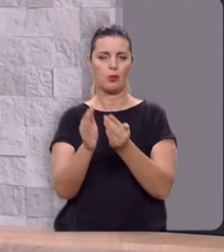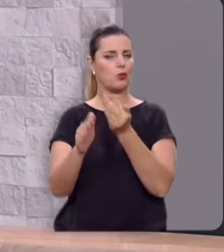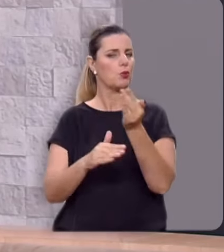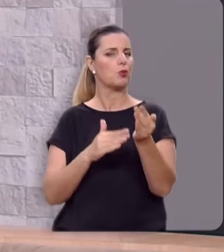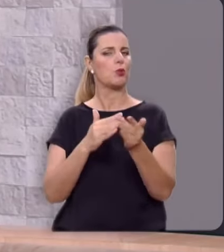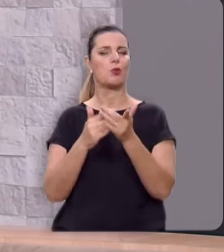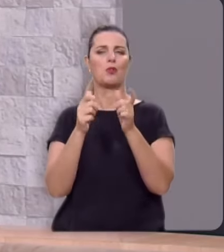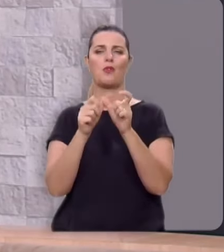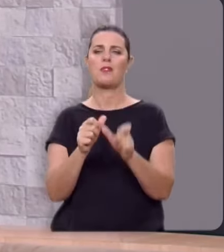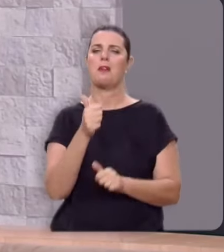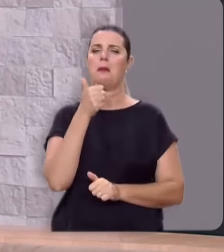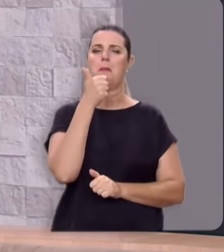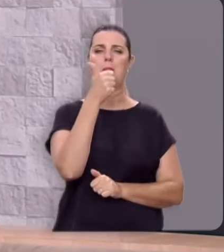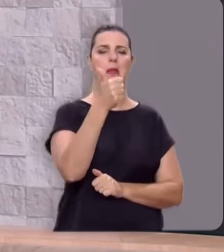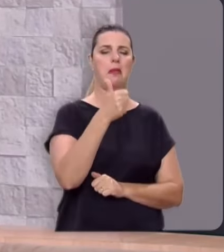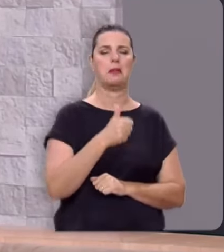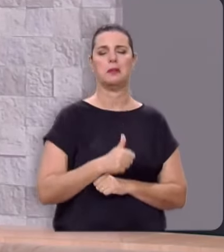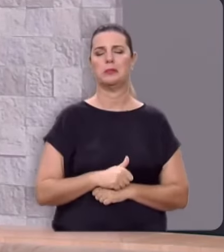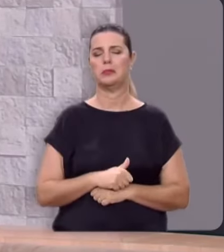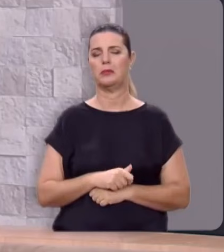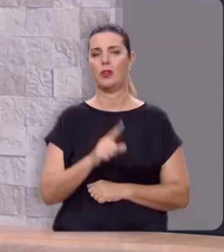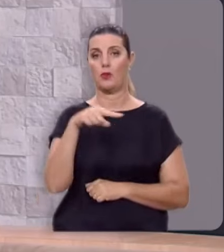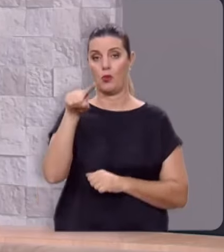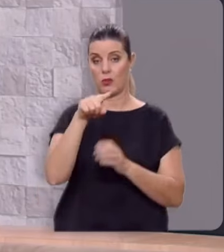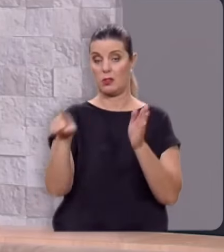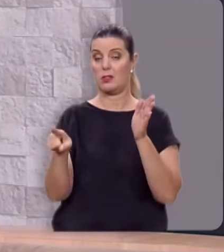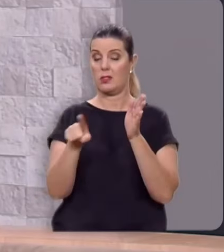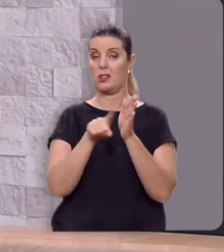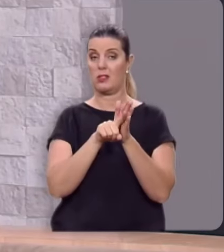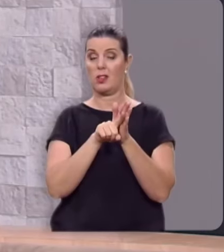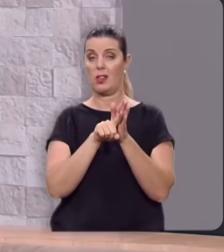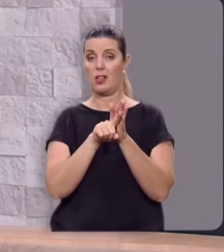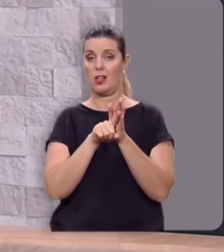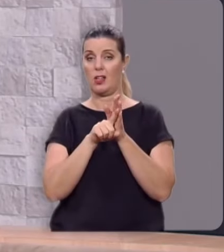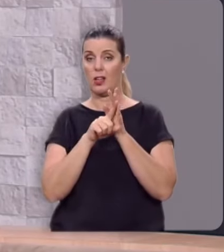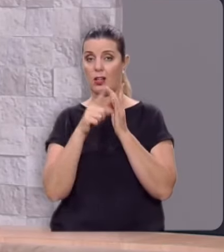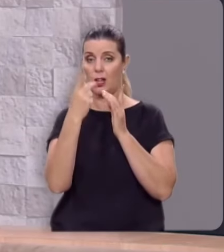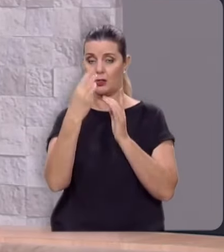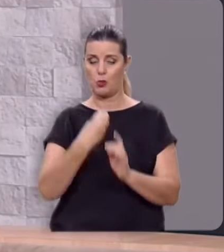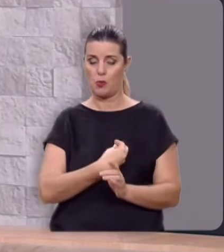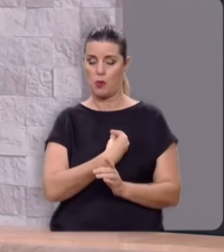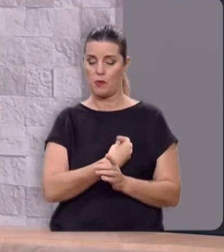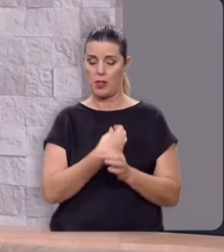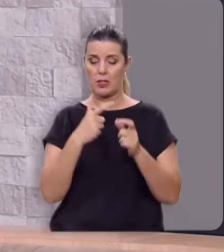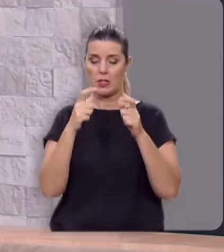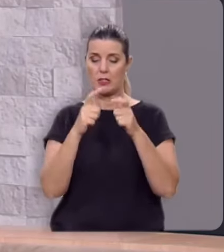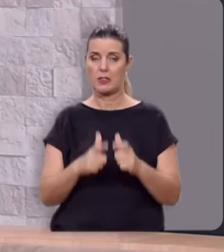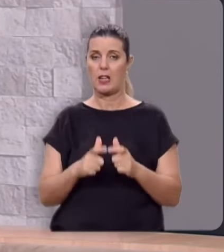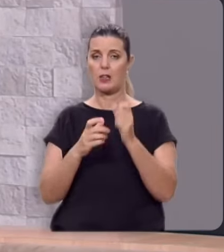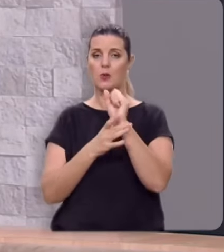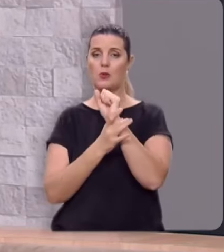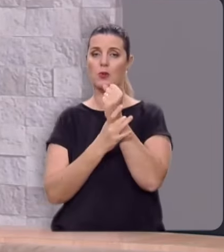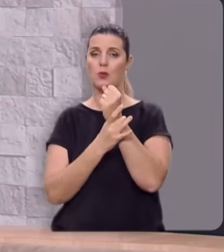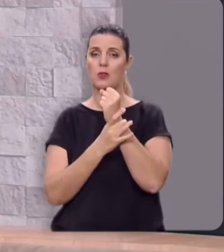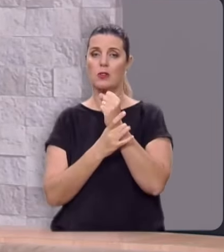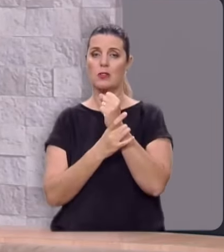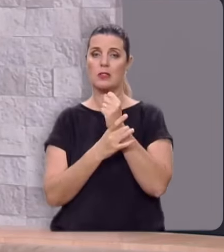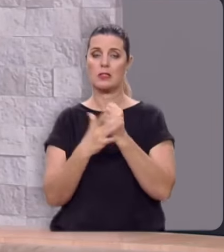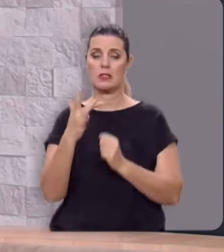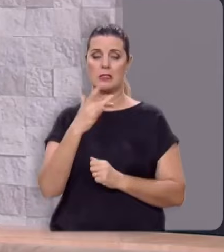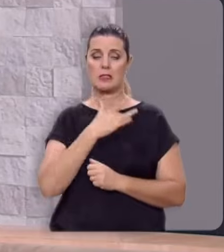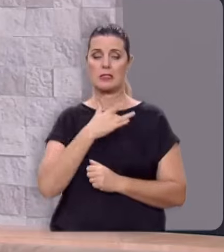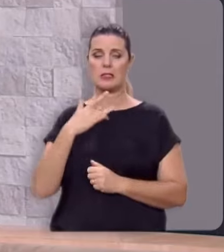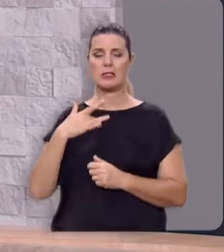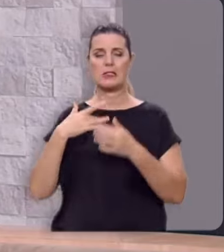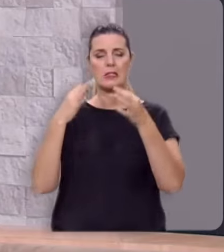tudo vai muito bem. E você chega no destino seguro, são